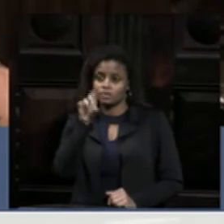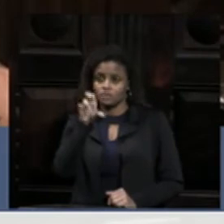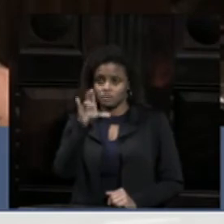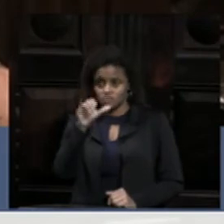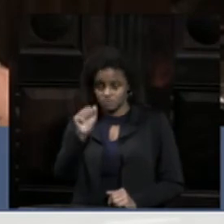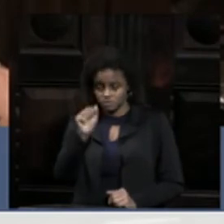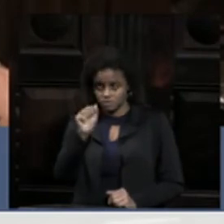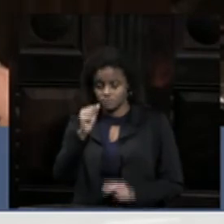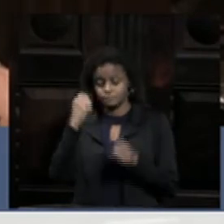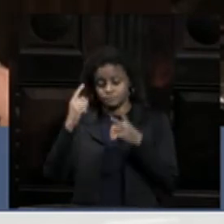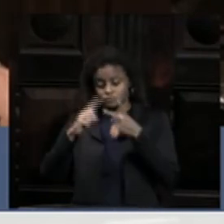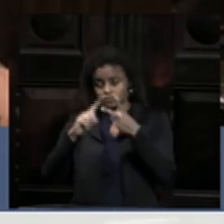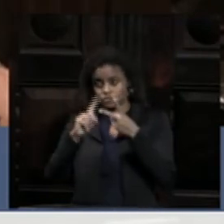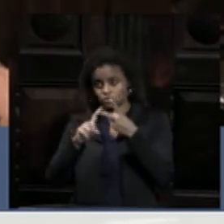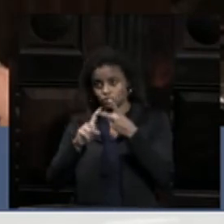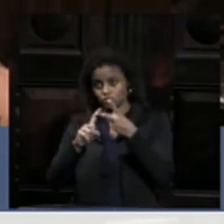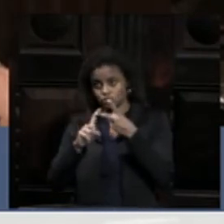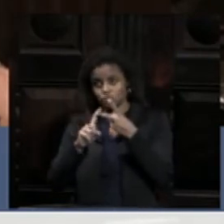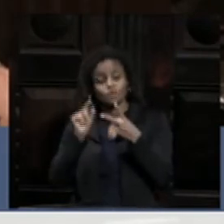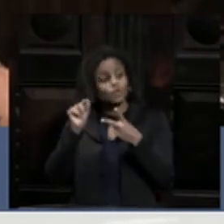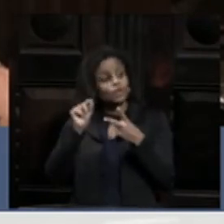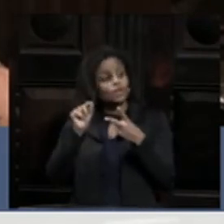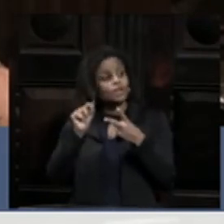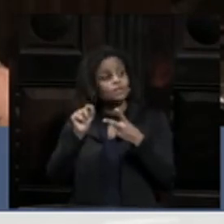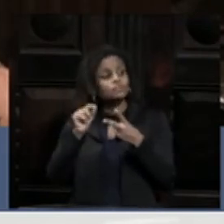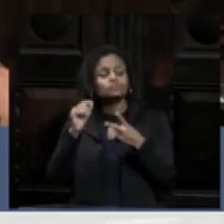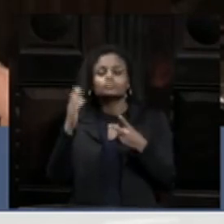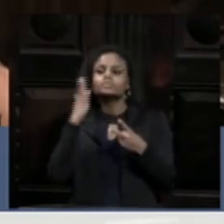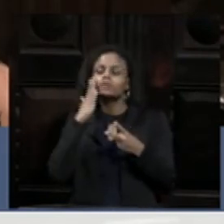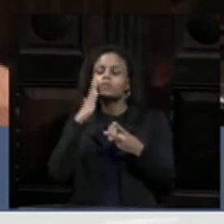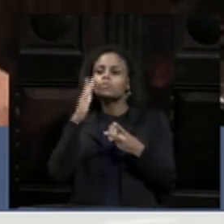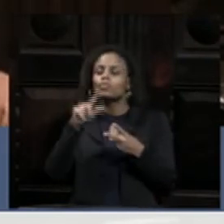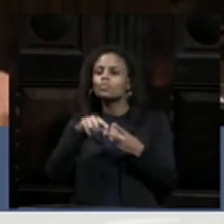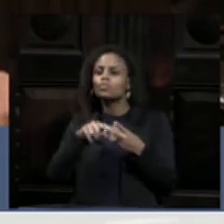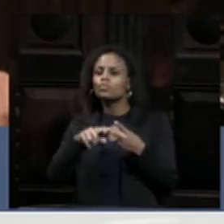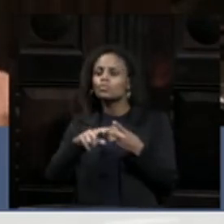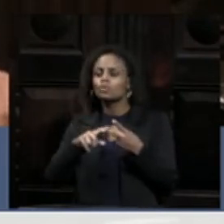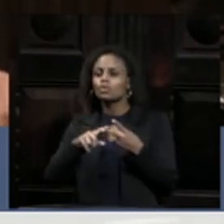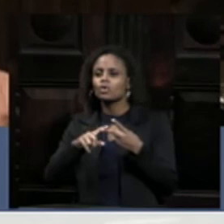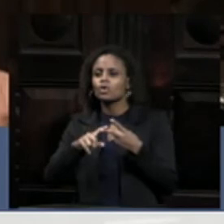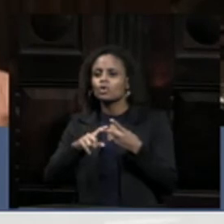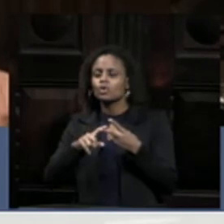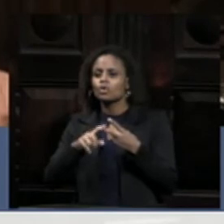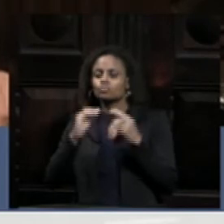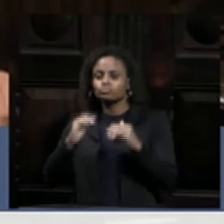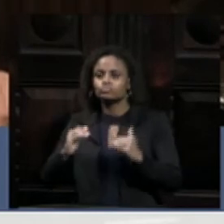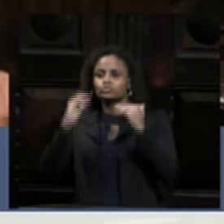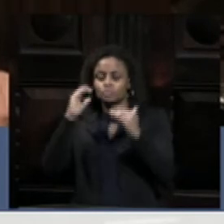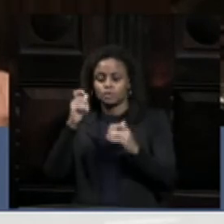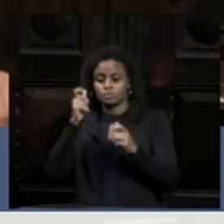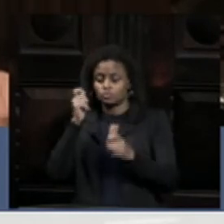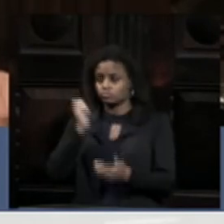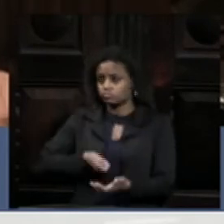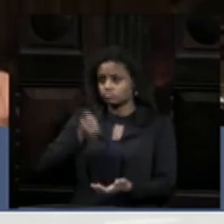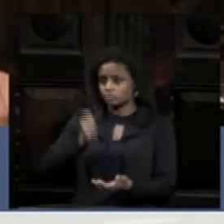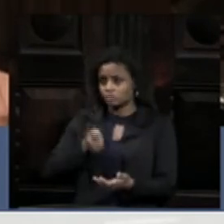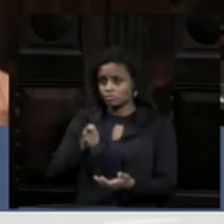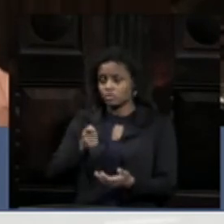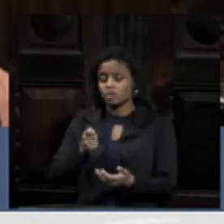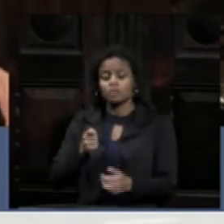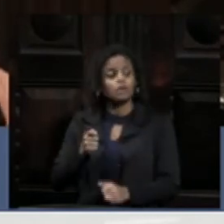e senhores que o Supremo Tribunal Federal colocou o Congresso